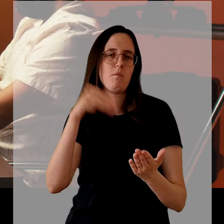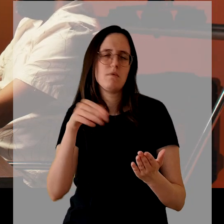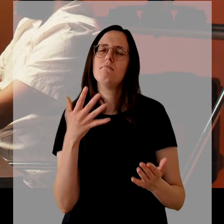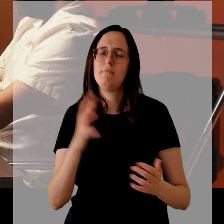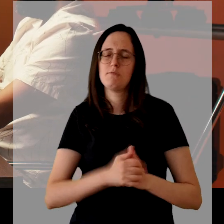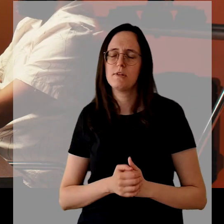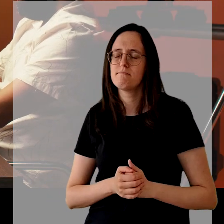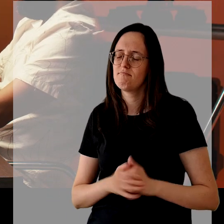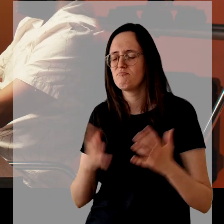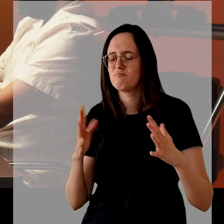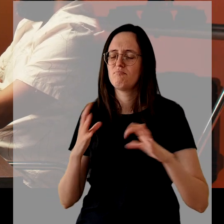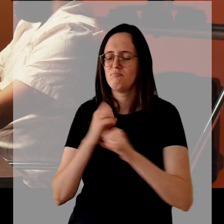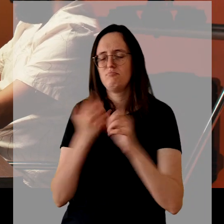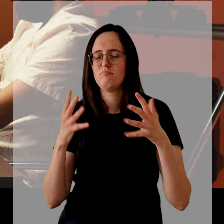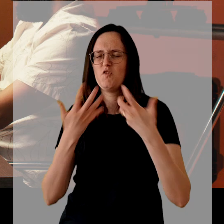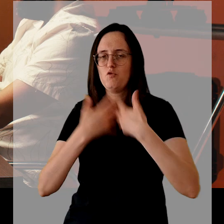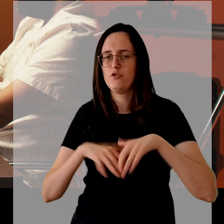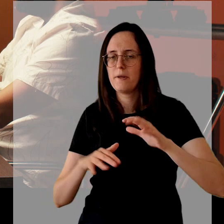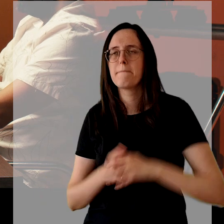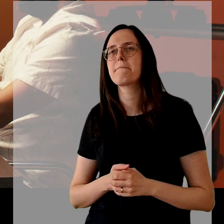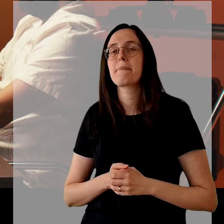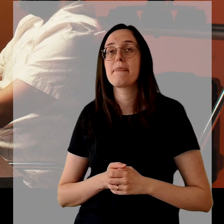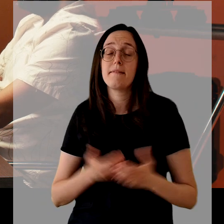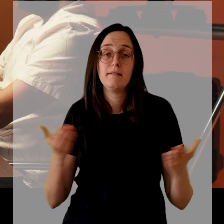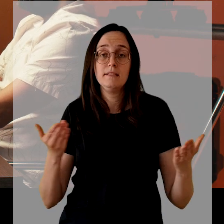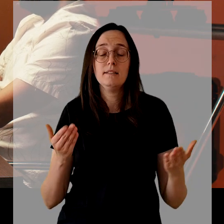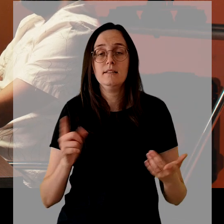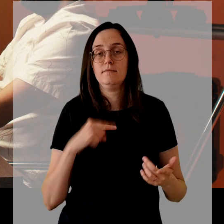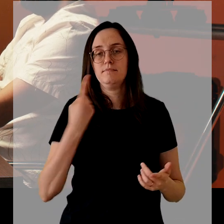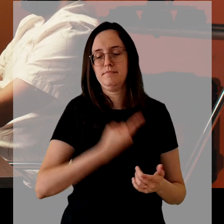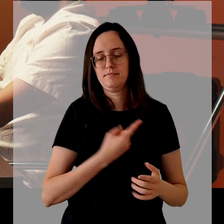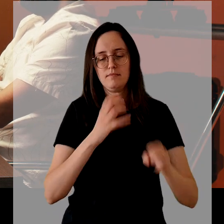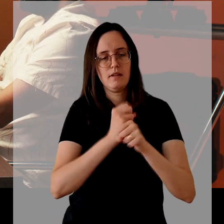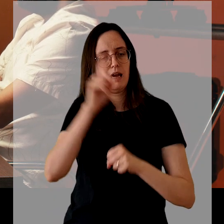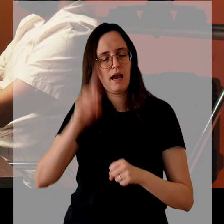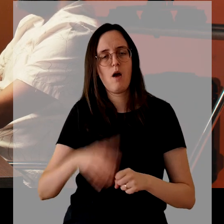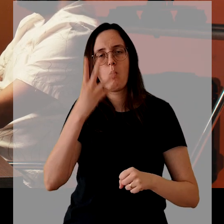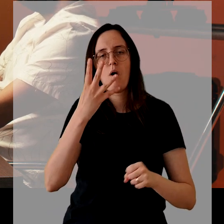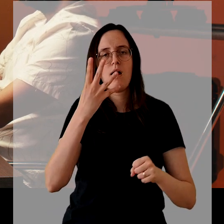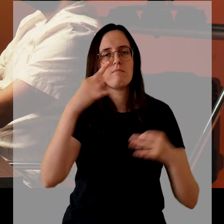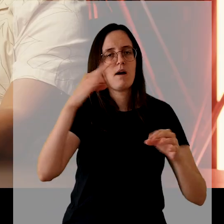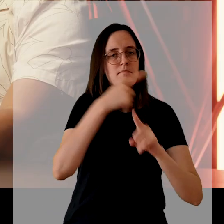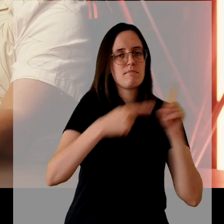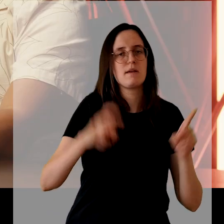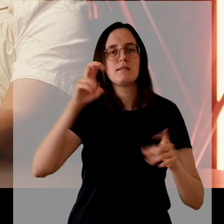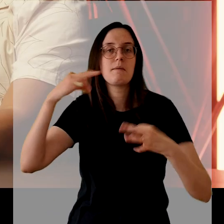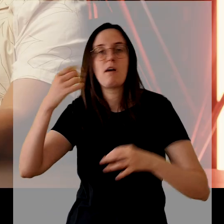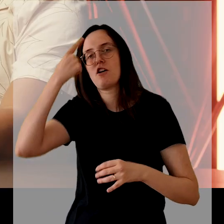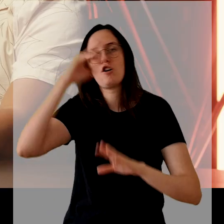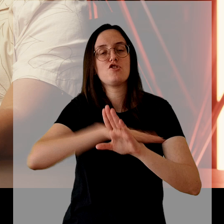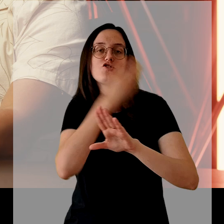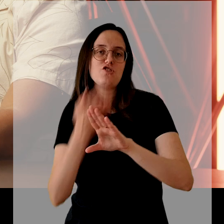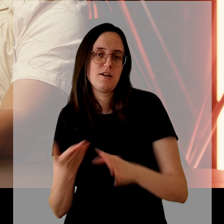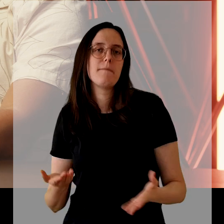minuto, né? Mais ou menos, assim, é uma média que funciona mais ou menos. Então, assim, a gente faria 4 páginas e meia, 5 páginas de roteiro